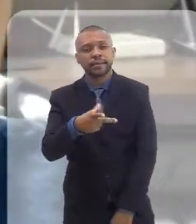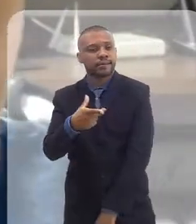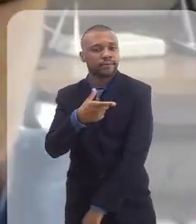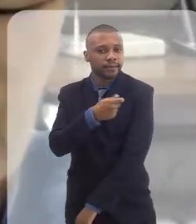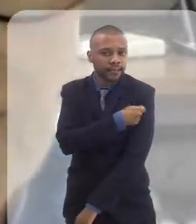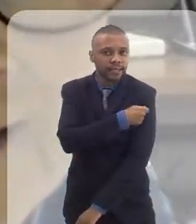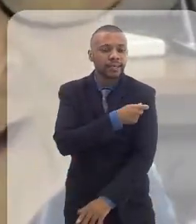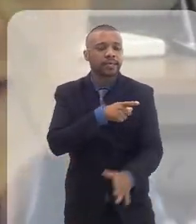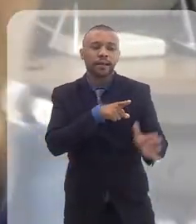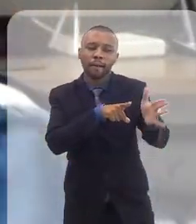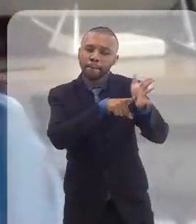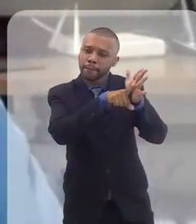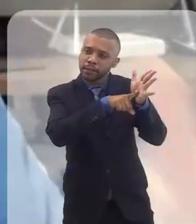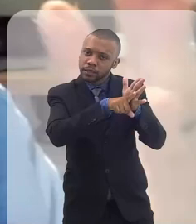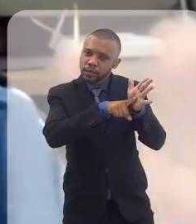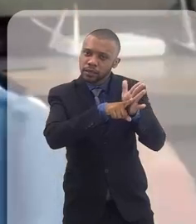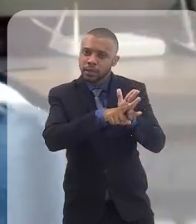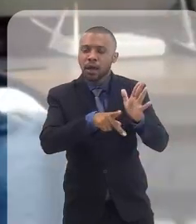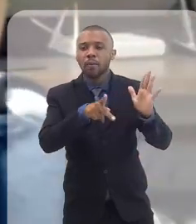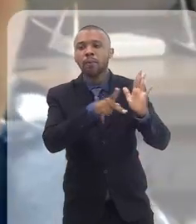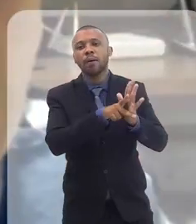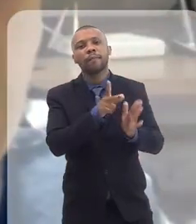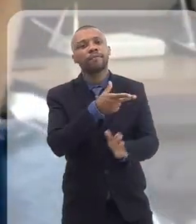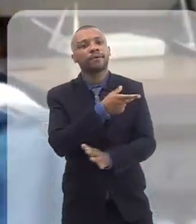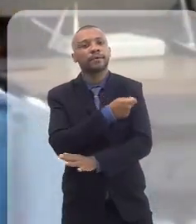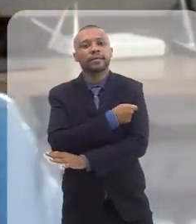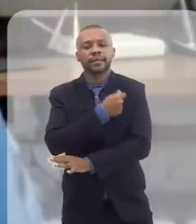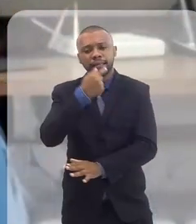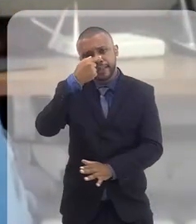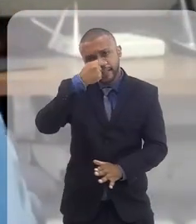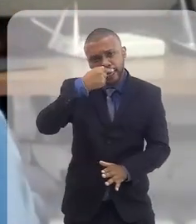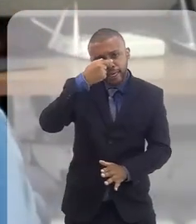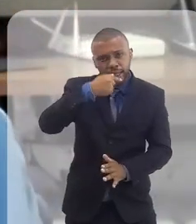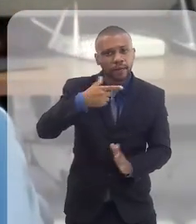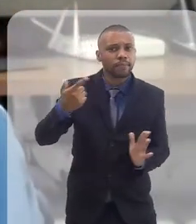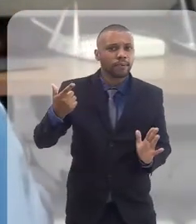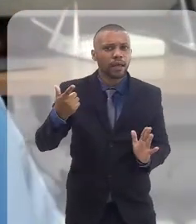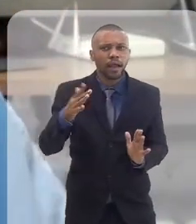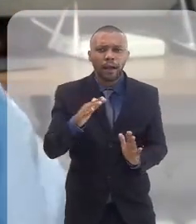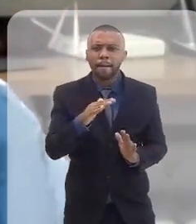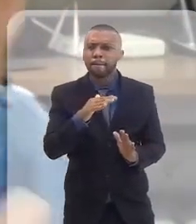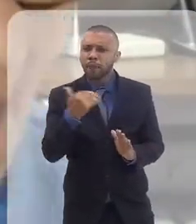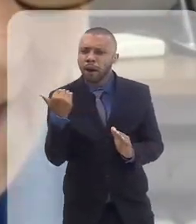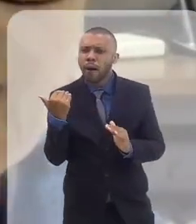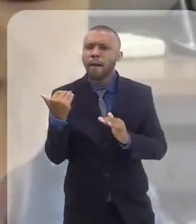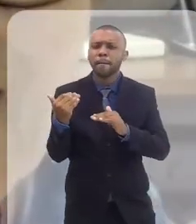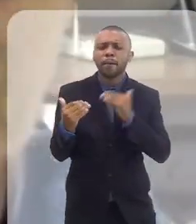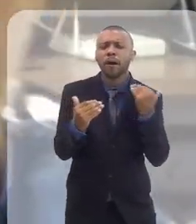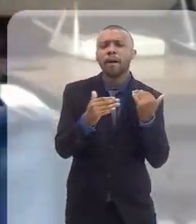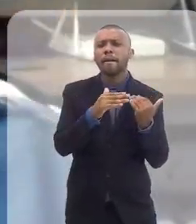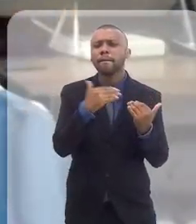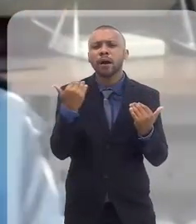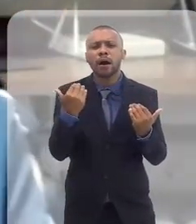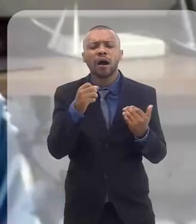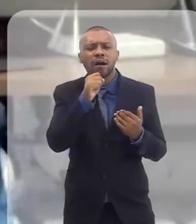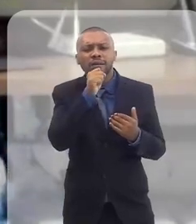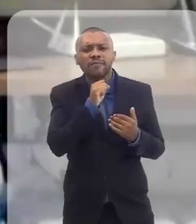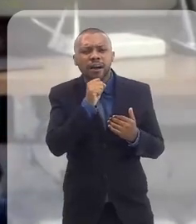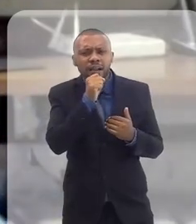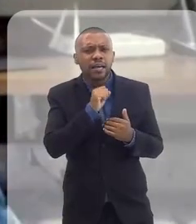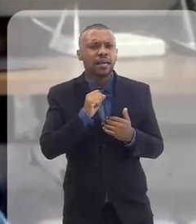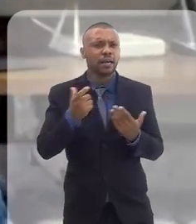por causa de vacinas, a própria vacina da gripe. Ela matava